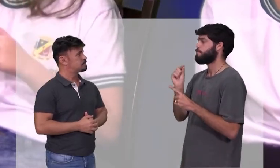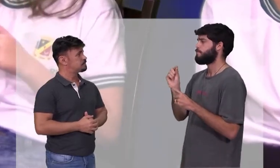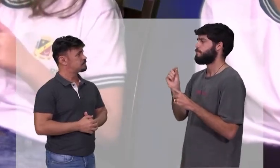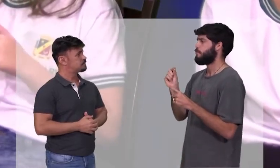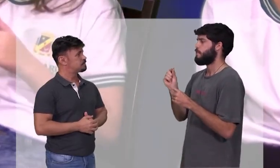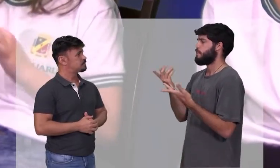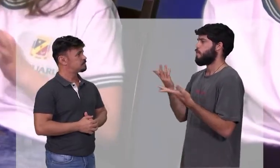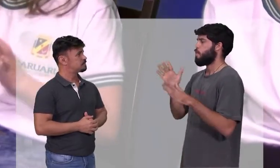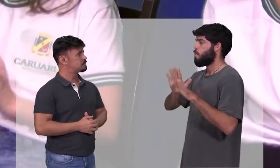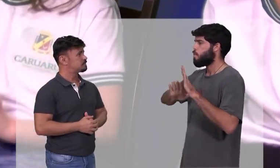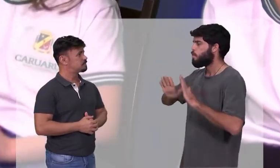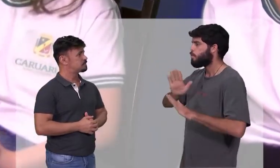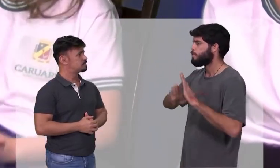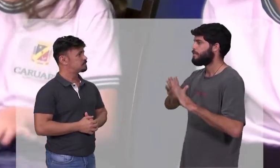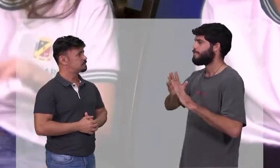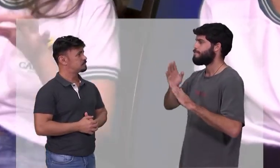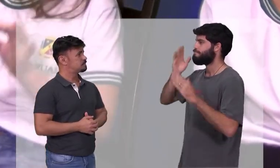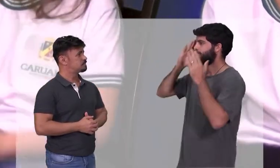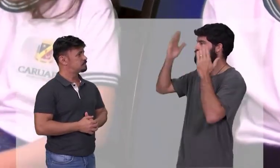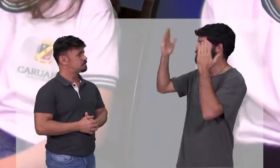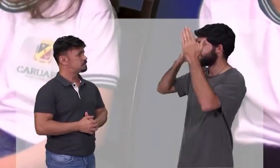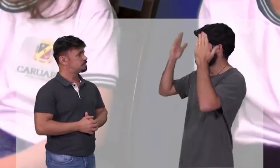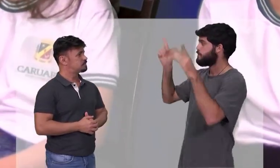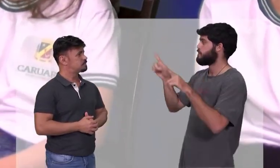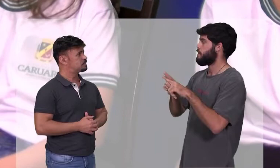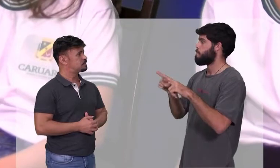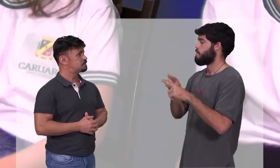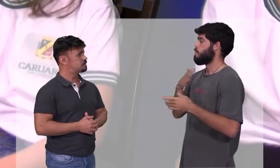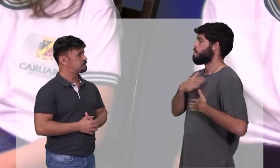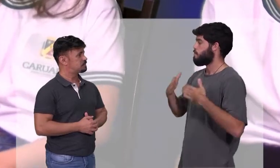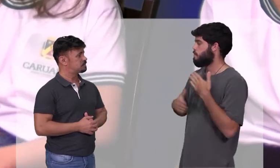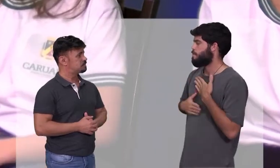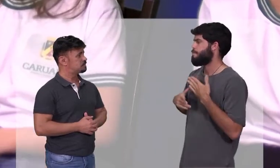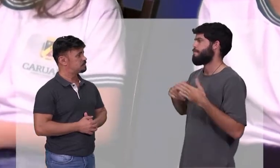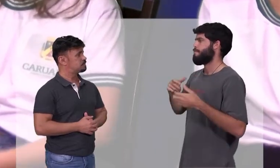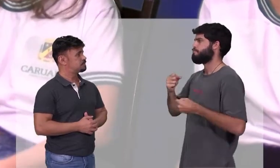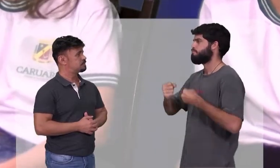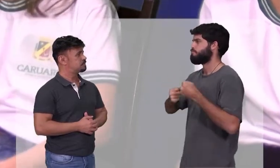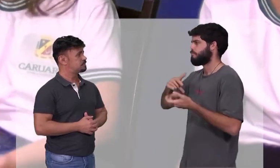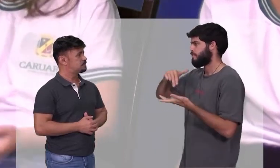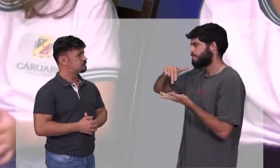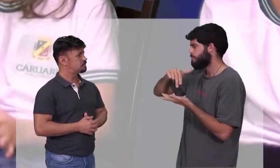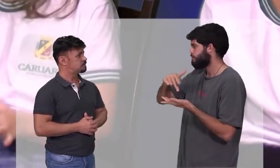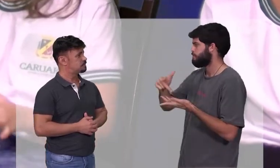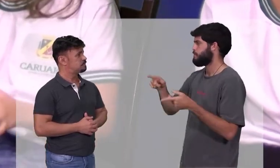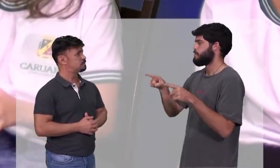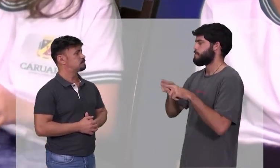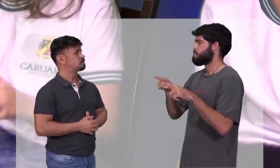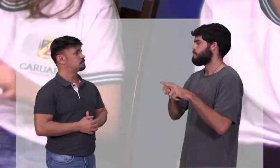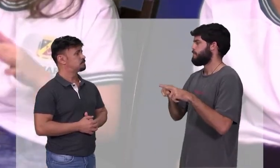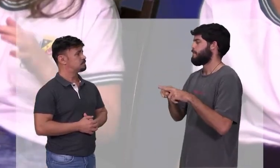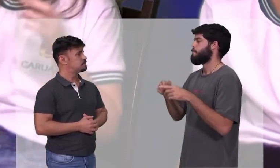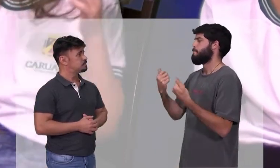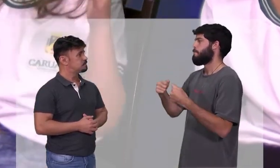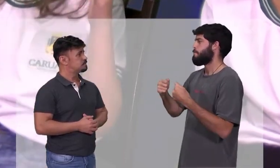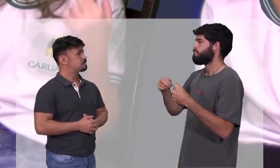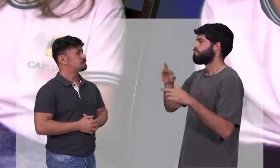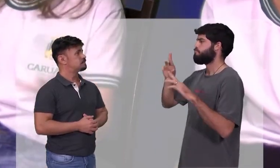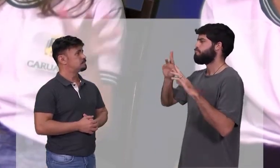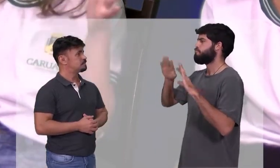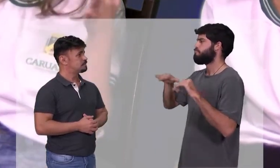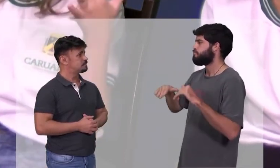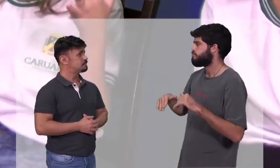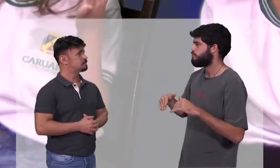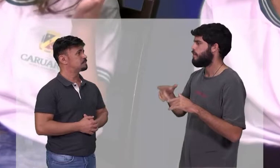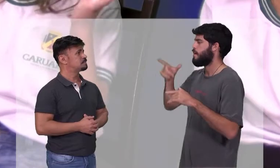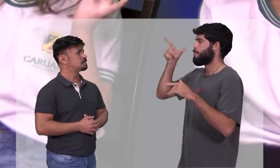nosso psicológico e do nosso físico, fazendo caminhada, essas coisas, né? A gente também tem que relaxar